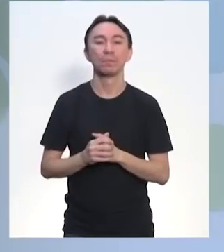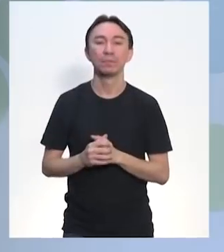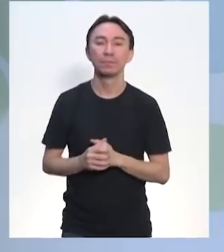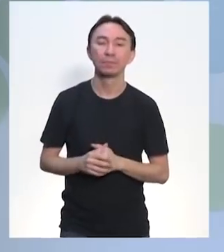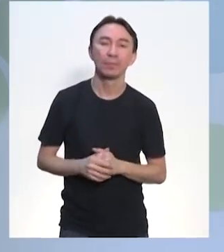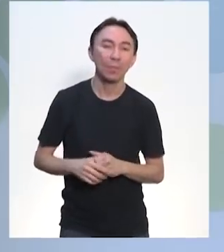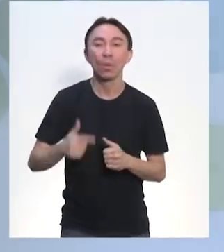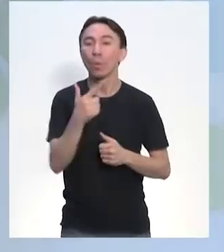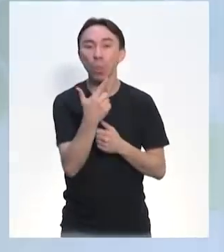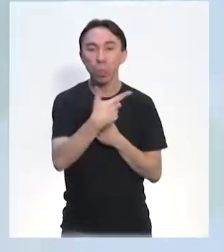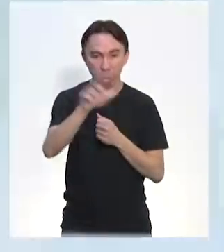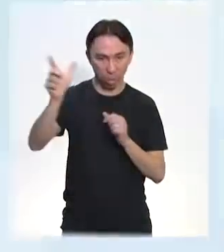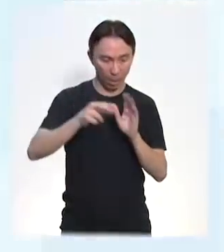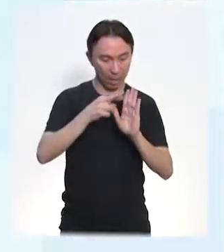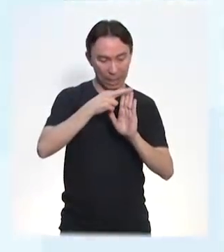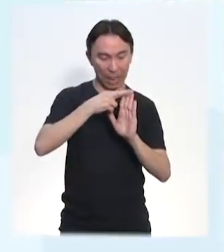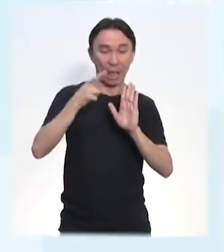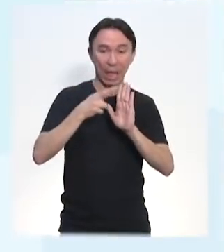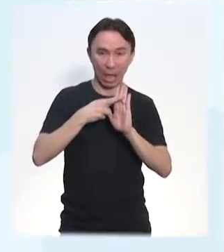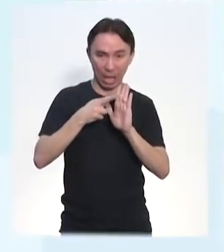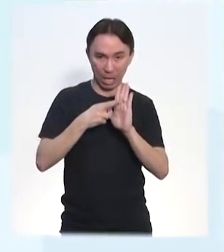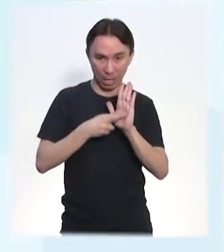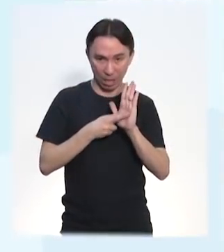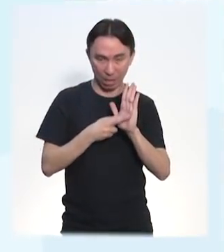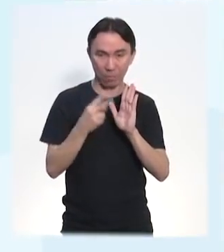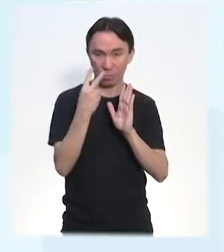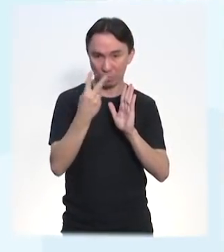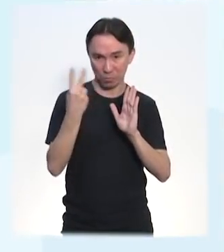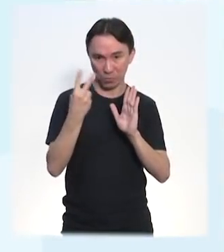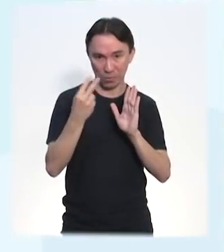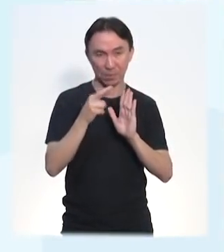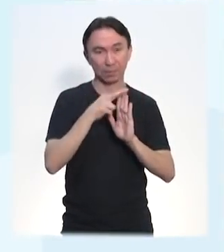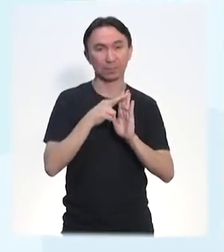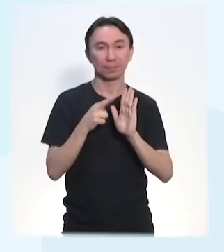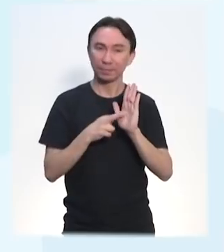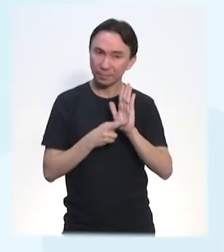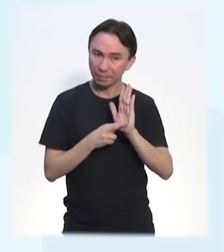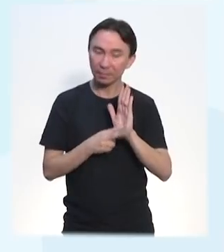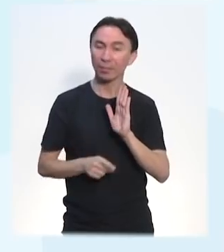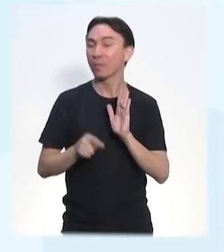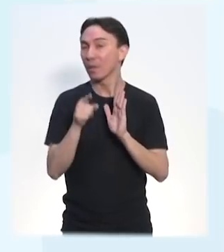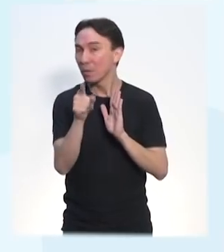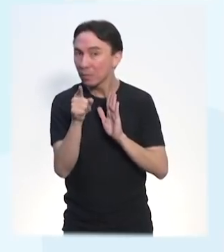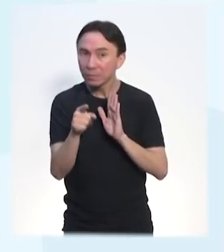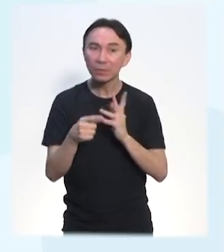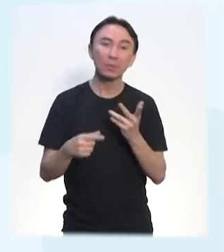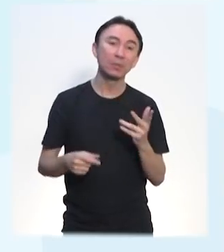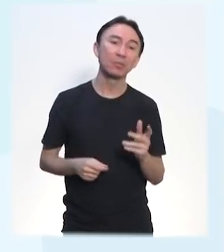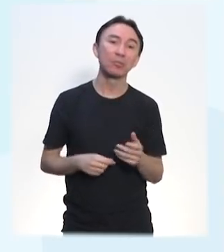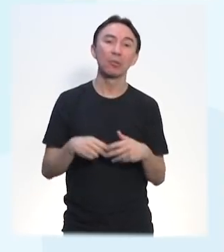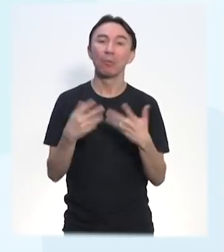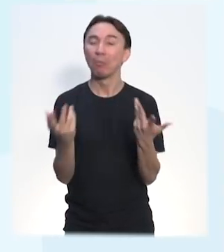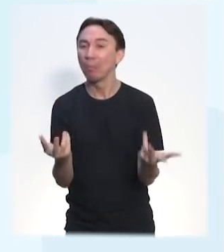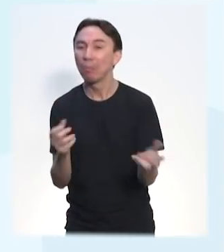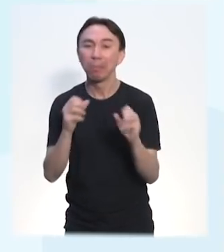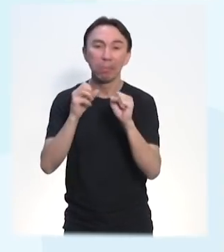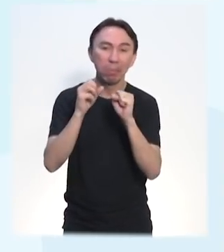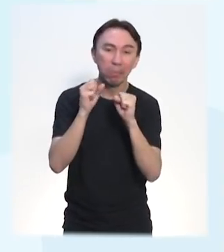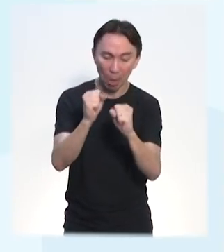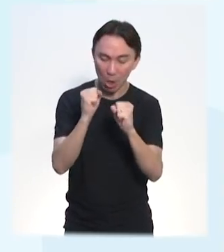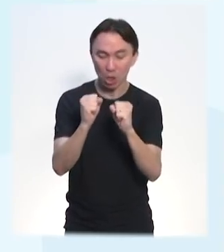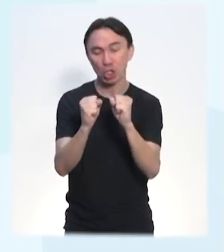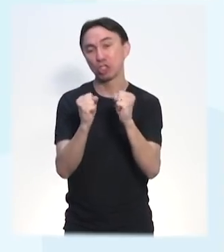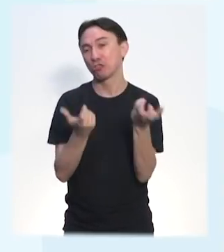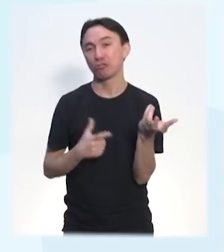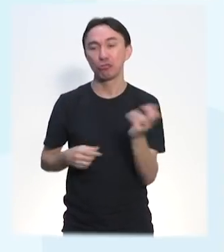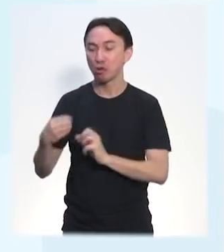segunda regrinha aí que vai aparecer para vocês é a seguinte. Então, você deve ou construir um Instagram com o nome da equipe